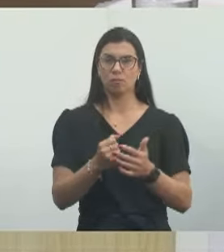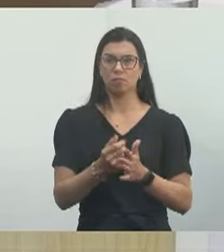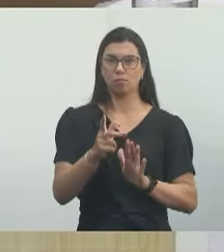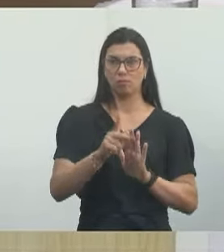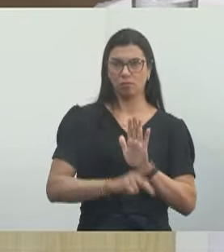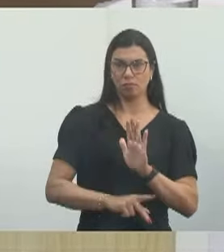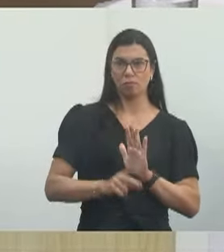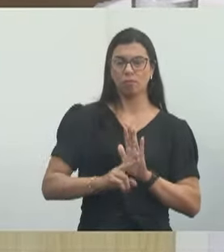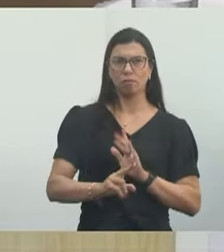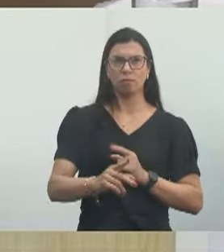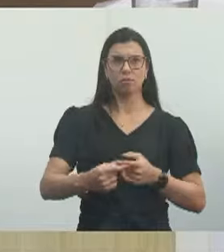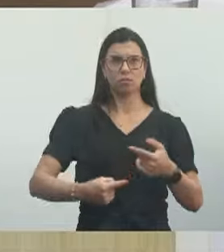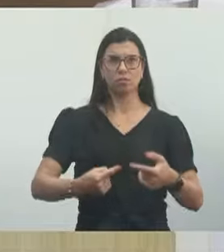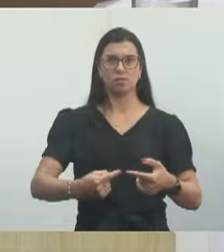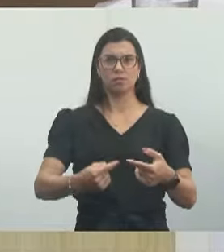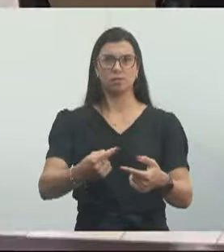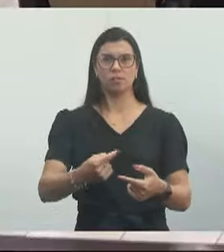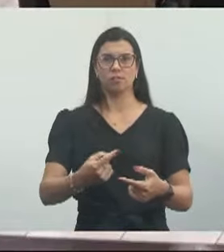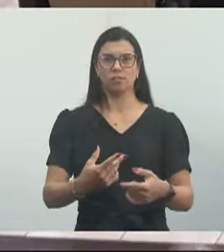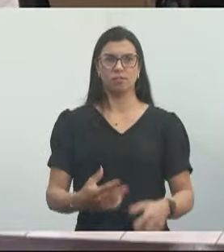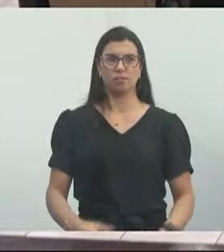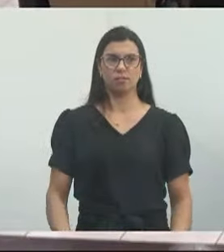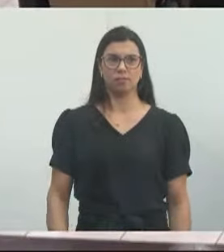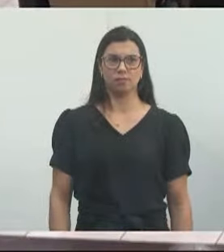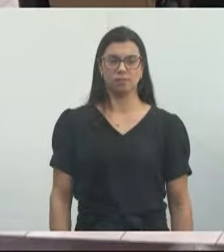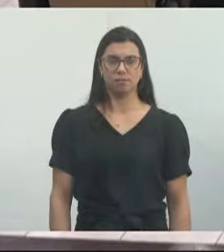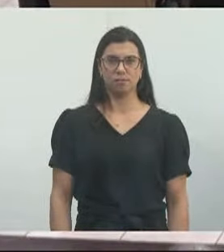projeto continua em discussão.